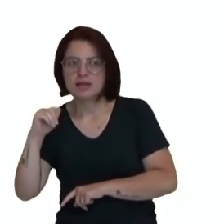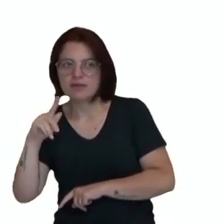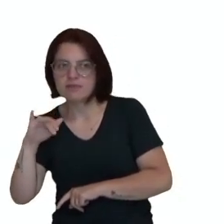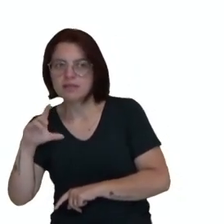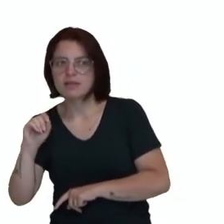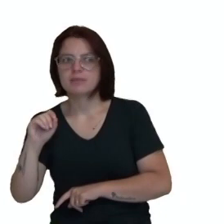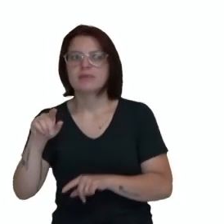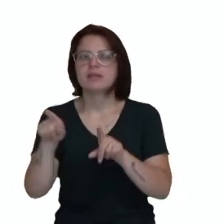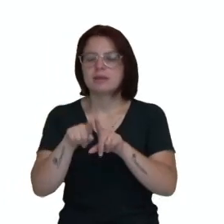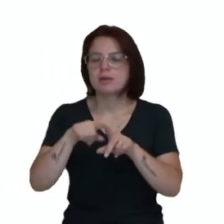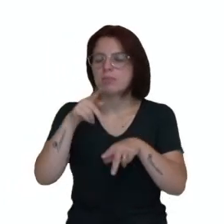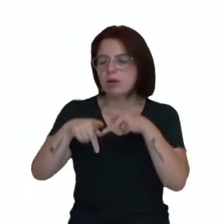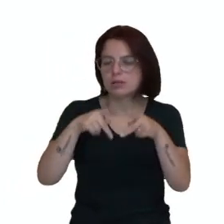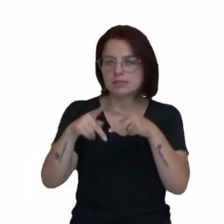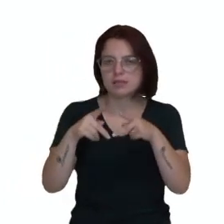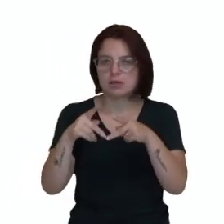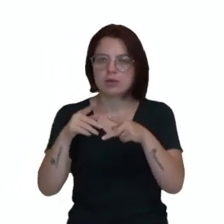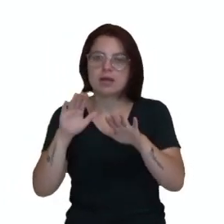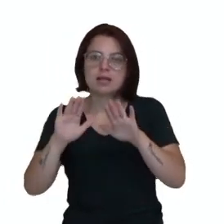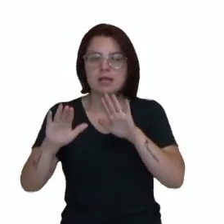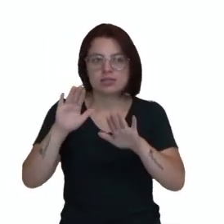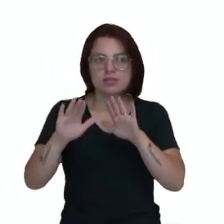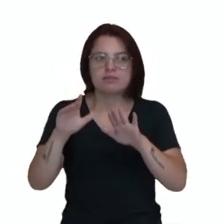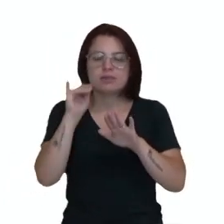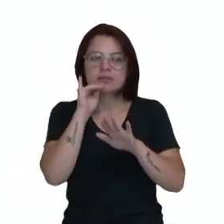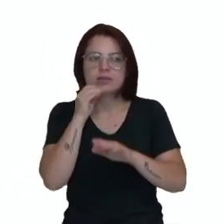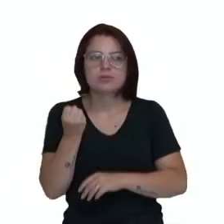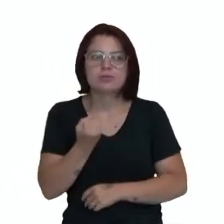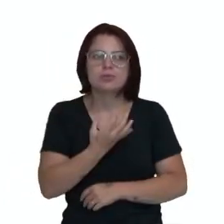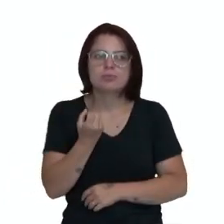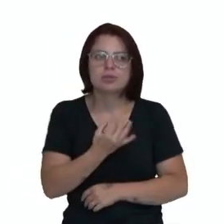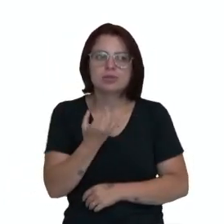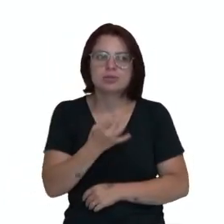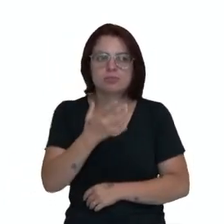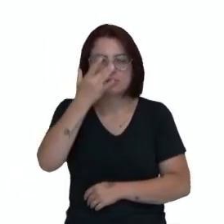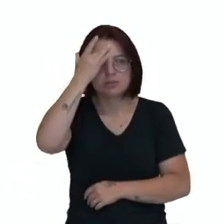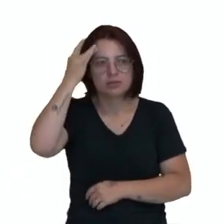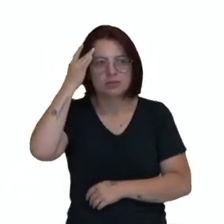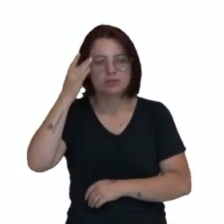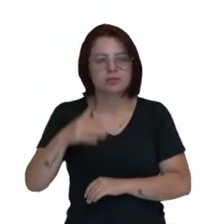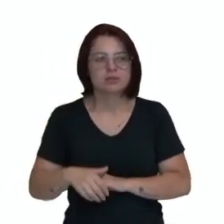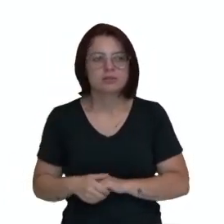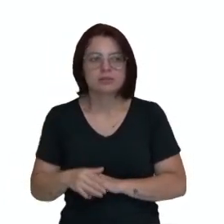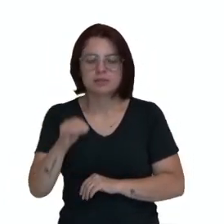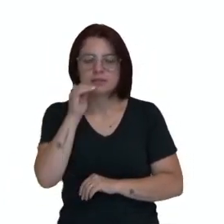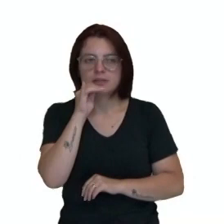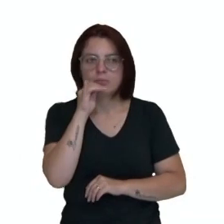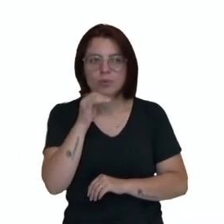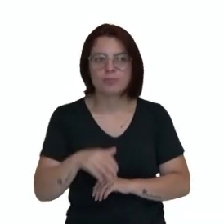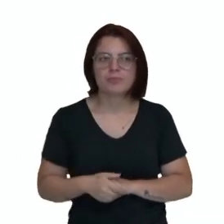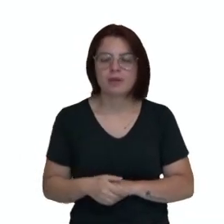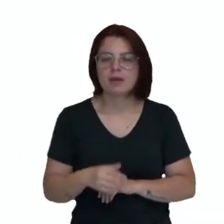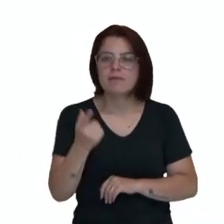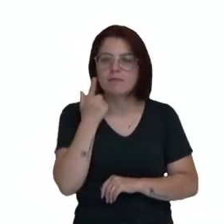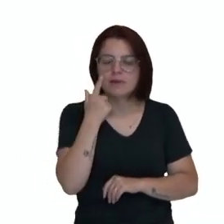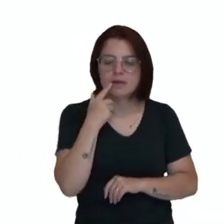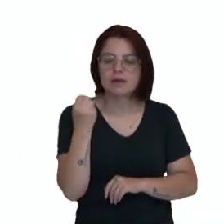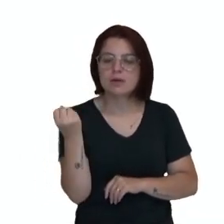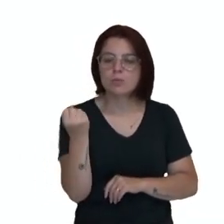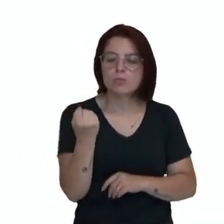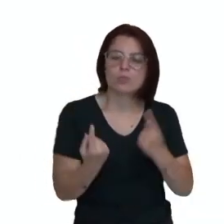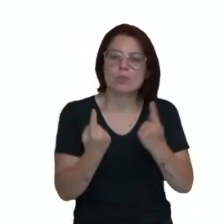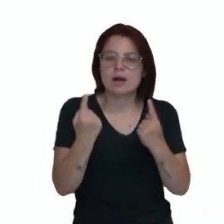uma relação direta entre o número de habitantes e a área do território, onde a densidade demográfica do Brasil